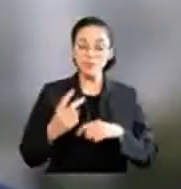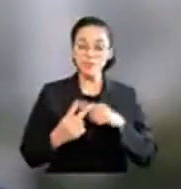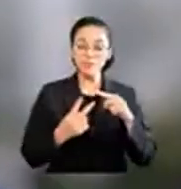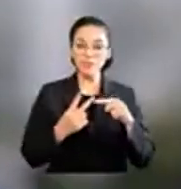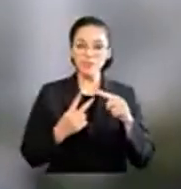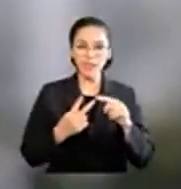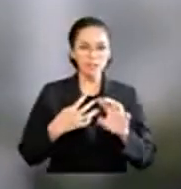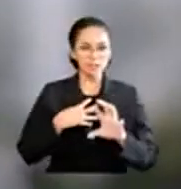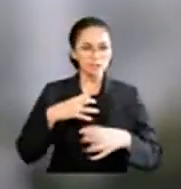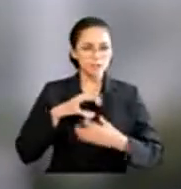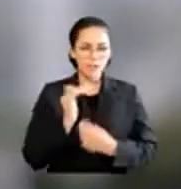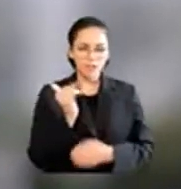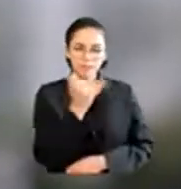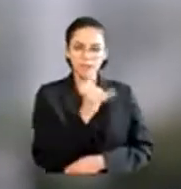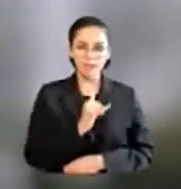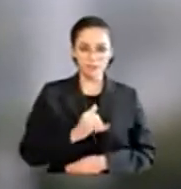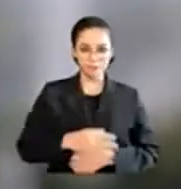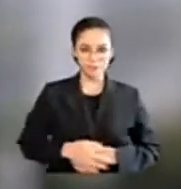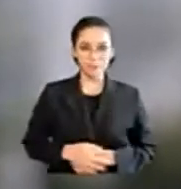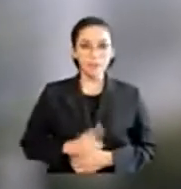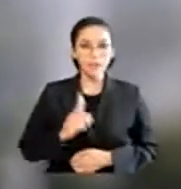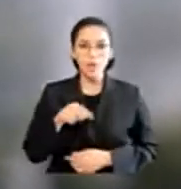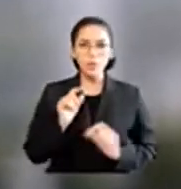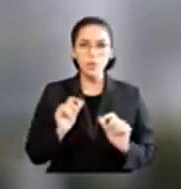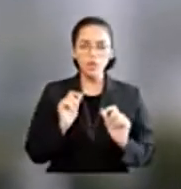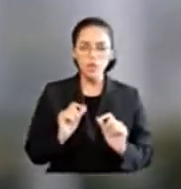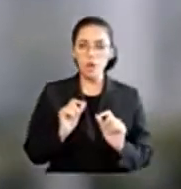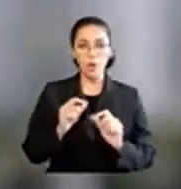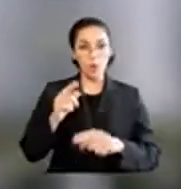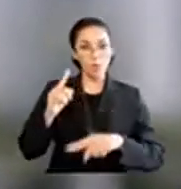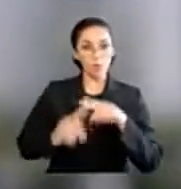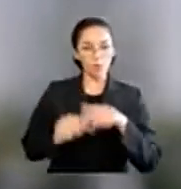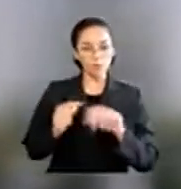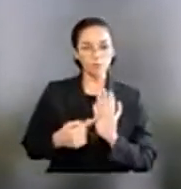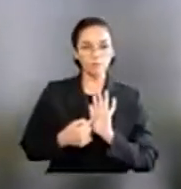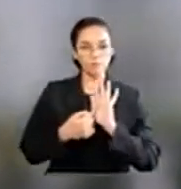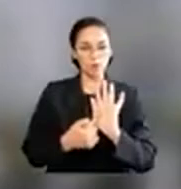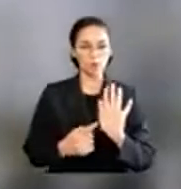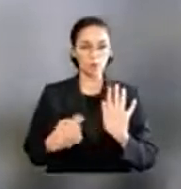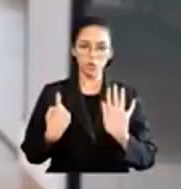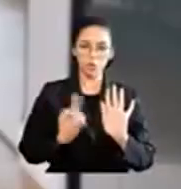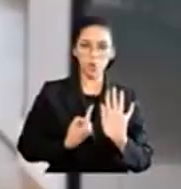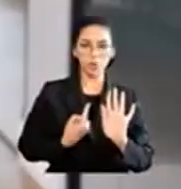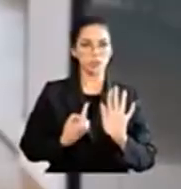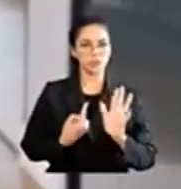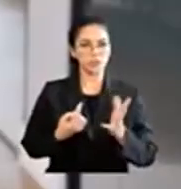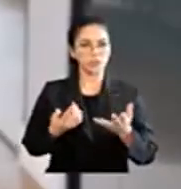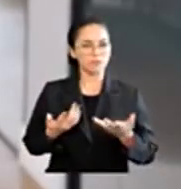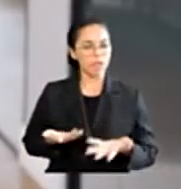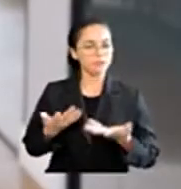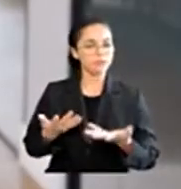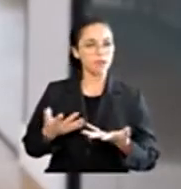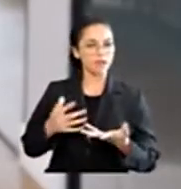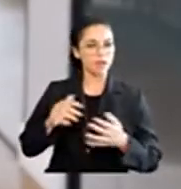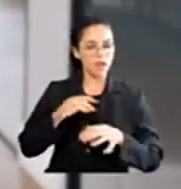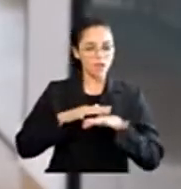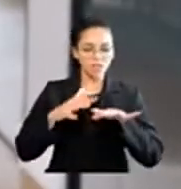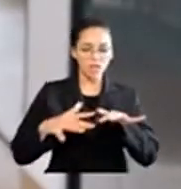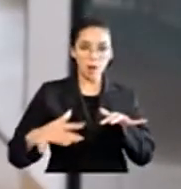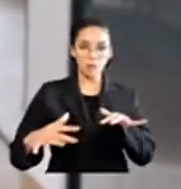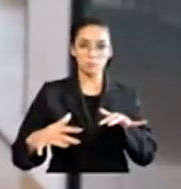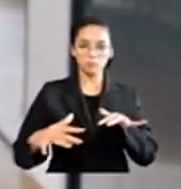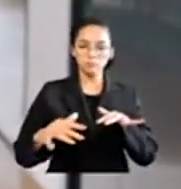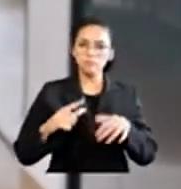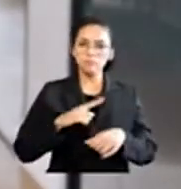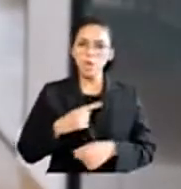O novo Fiat Scudo é mais um produto que mostra toda a nossa flexibilidade na região ao levar para as nossas